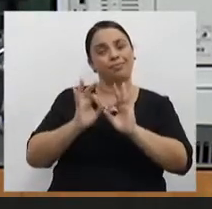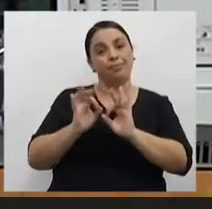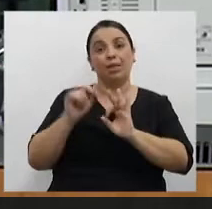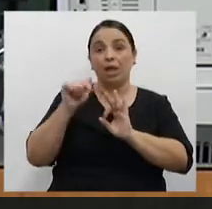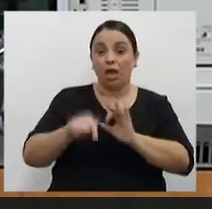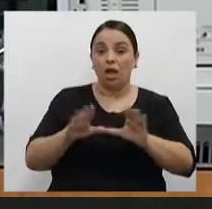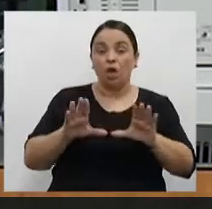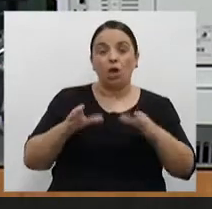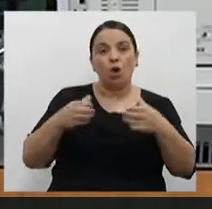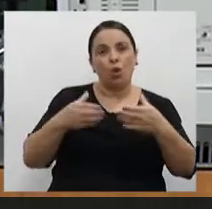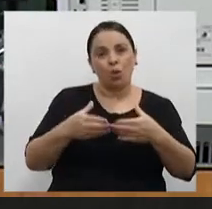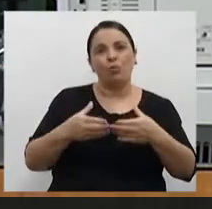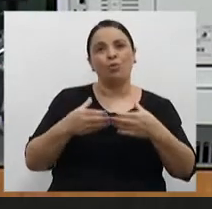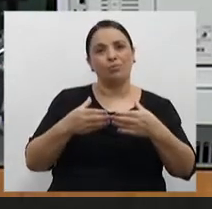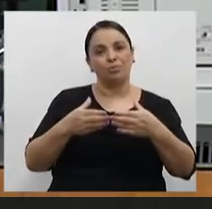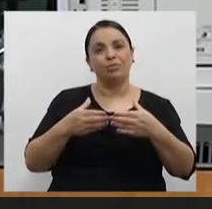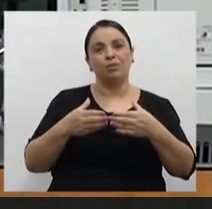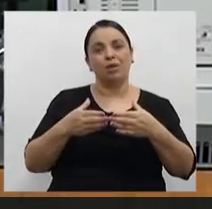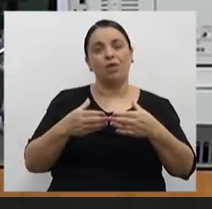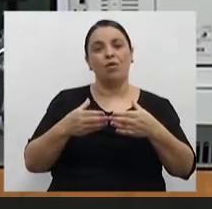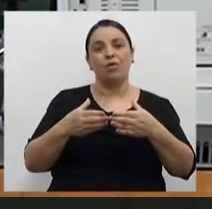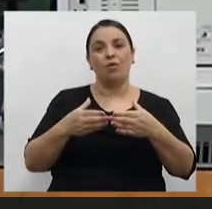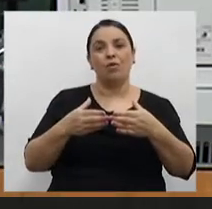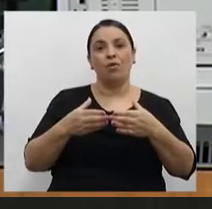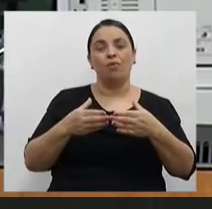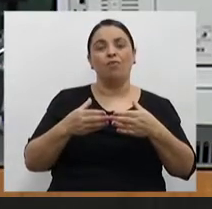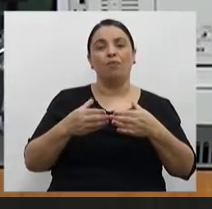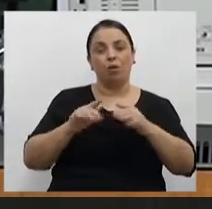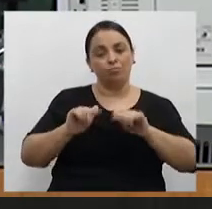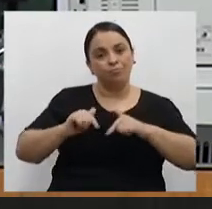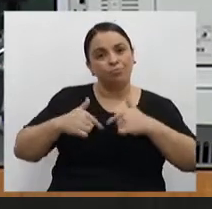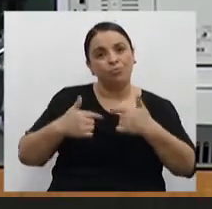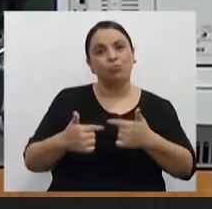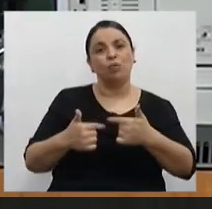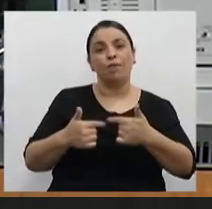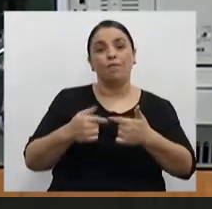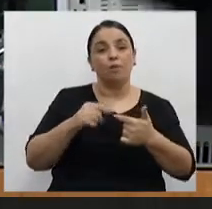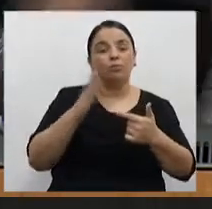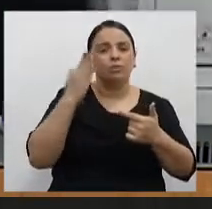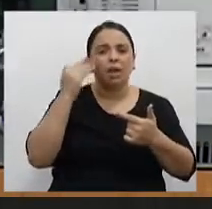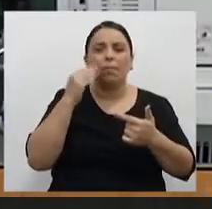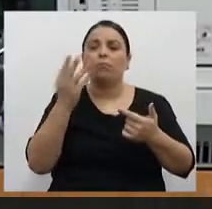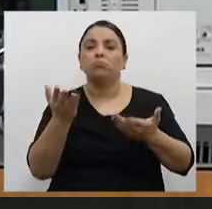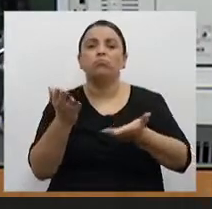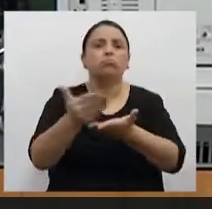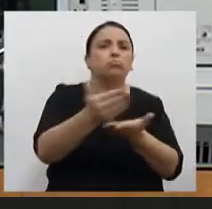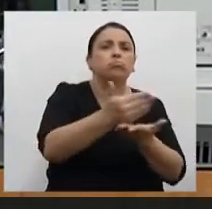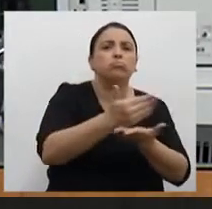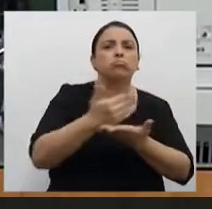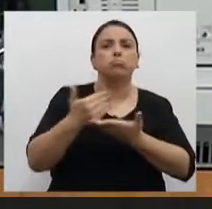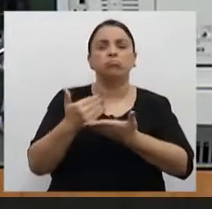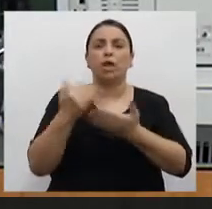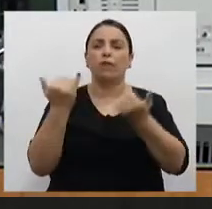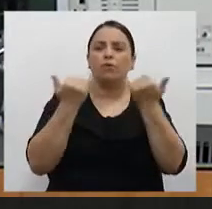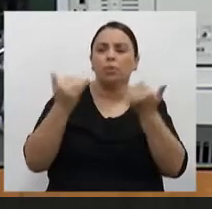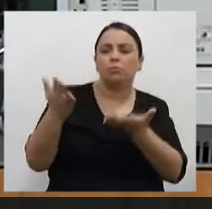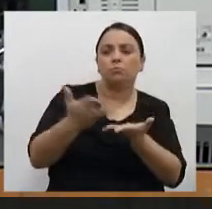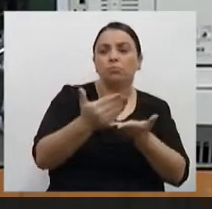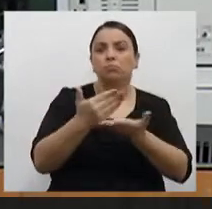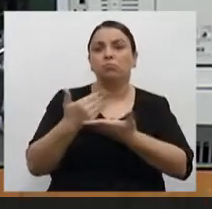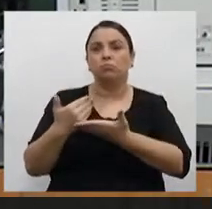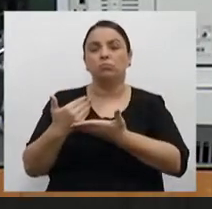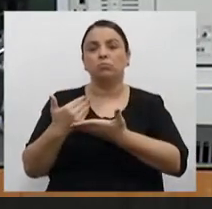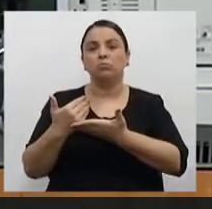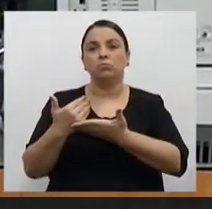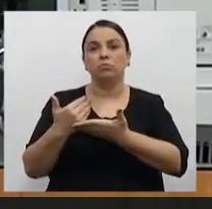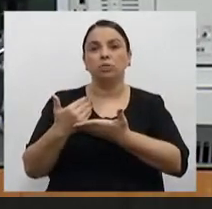vamos ouvir e vamos cobrar, e vamos dar andamento do que nós tirarmos dessa audiência. Os